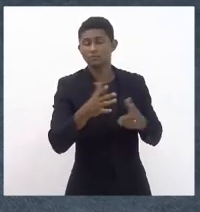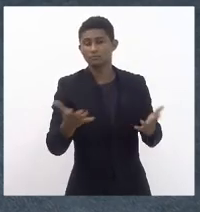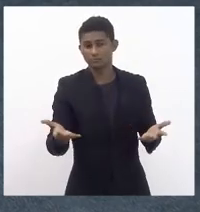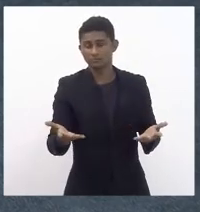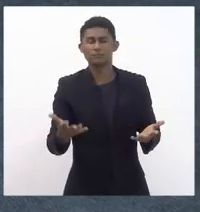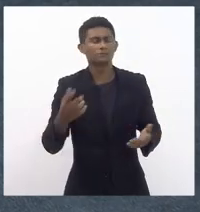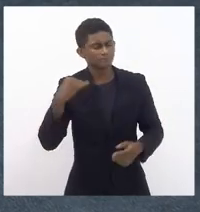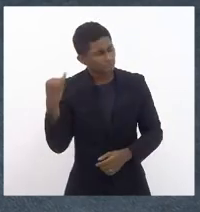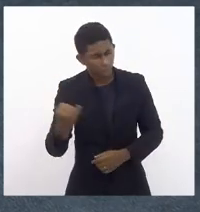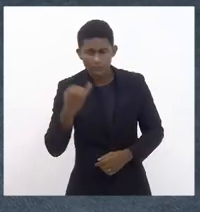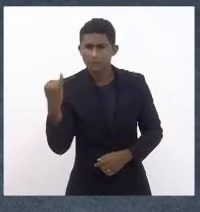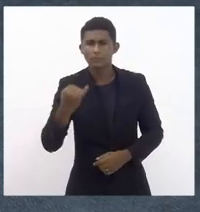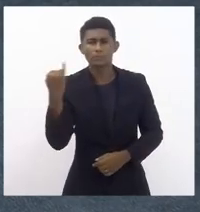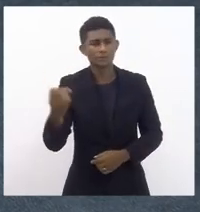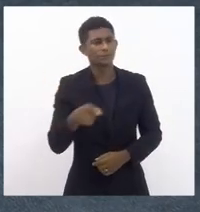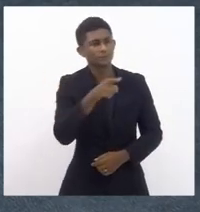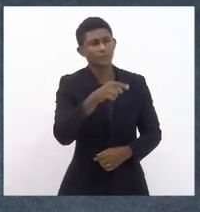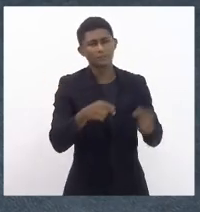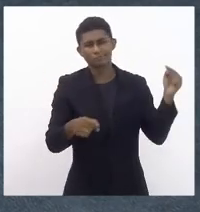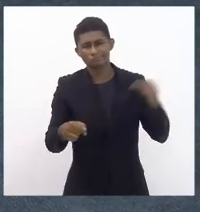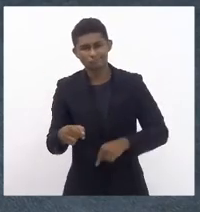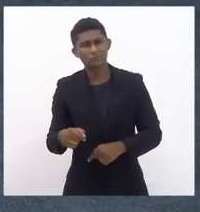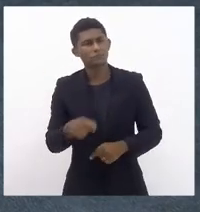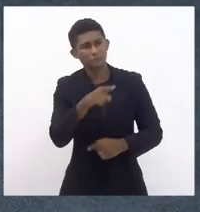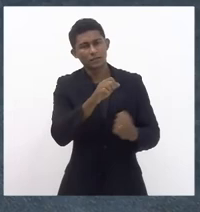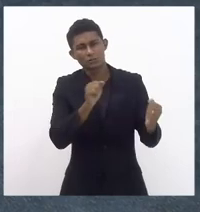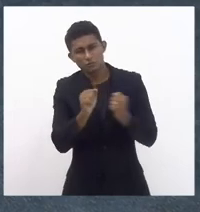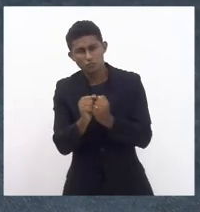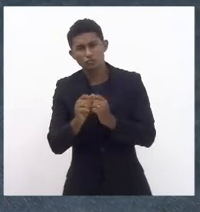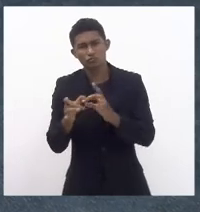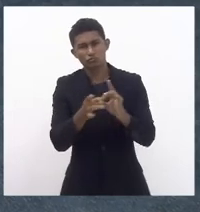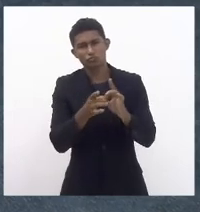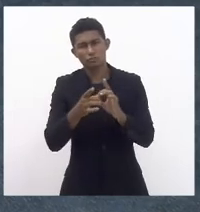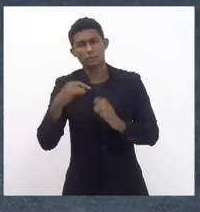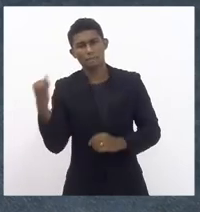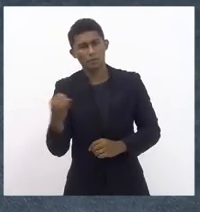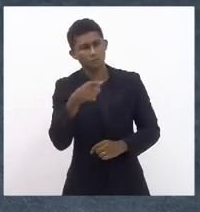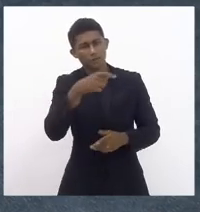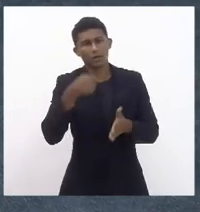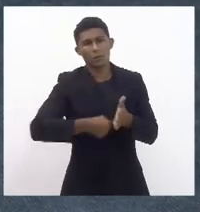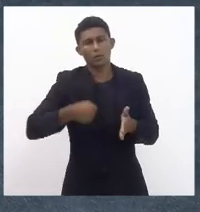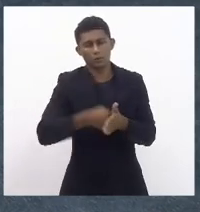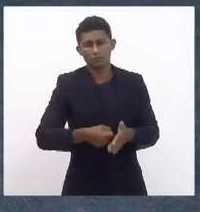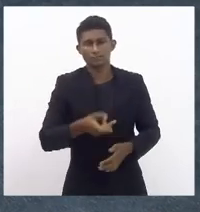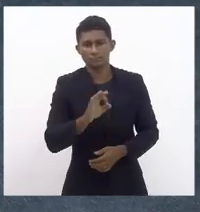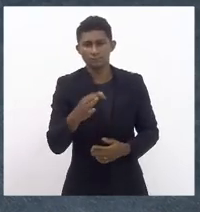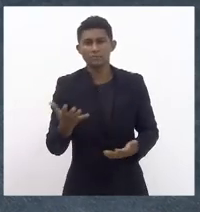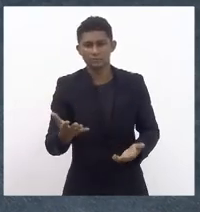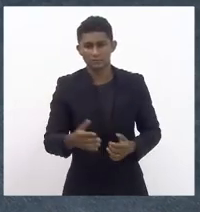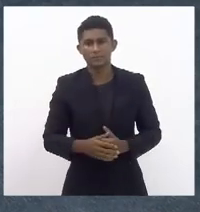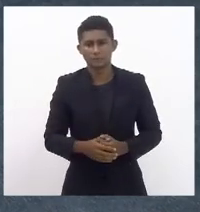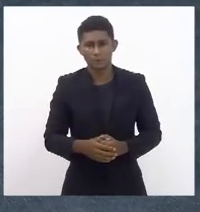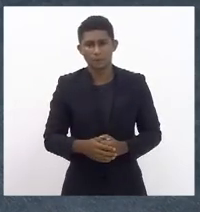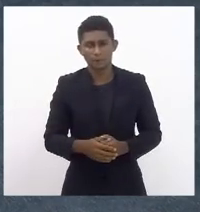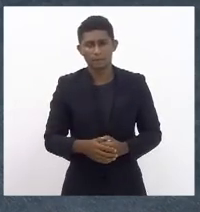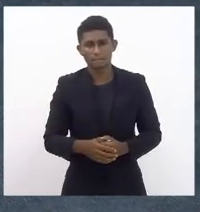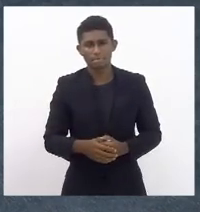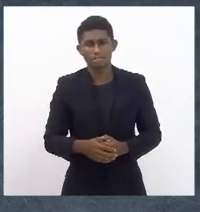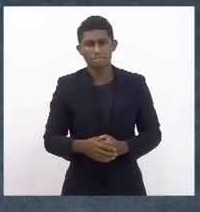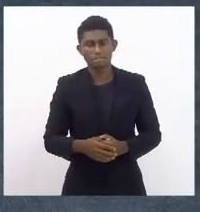muito importante ter a sua presença a sua força e a sua luta ao lado das nossas